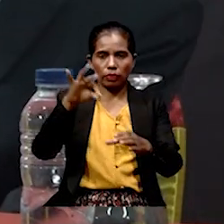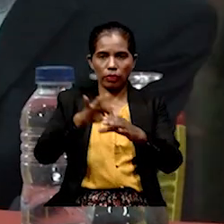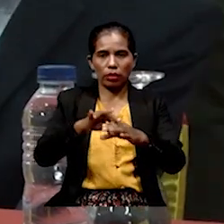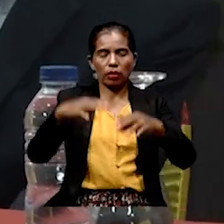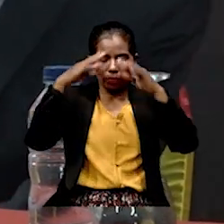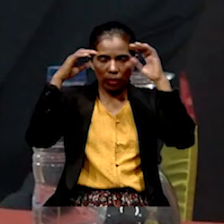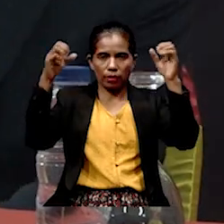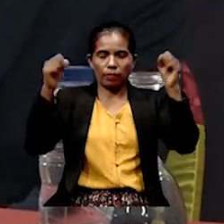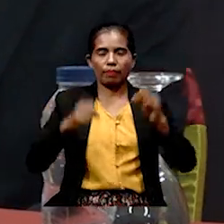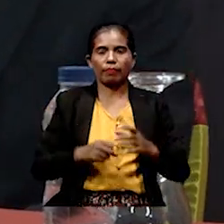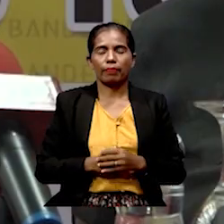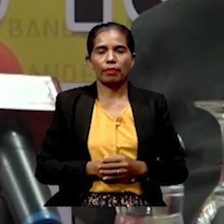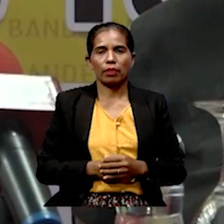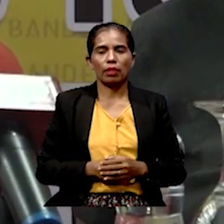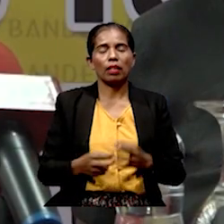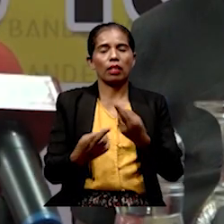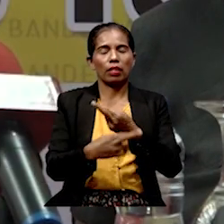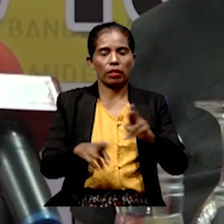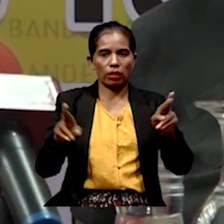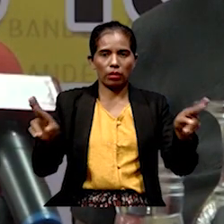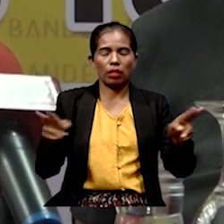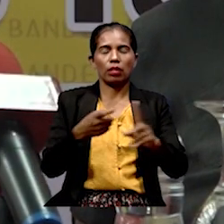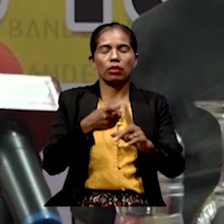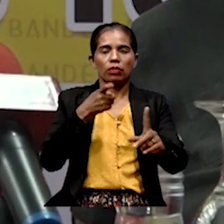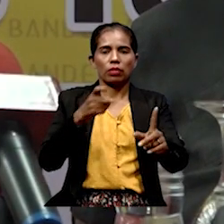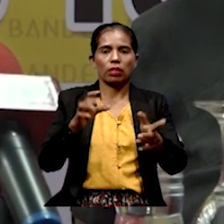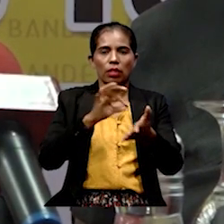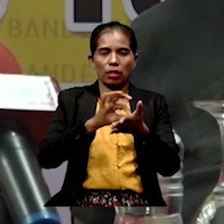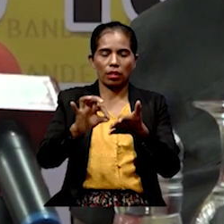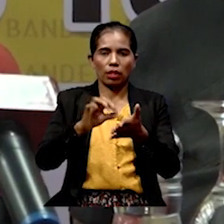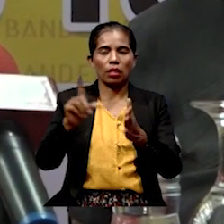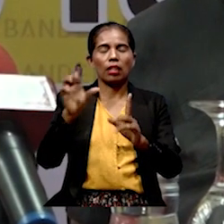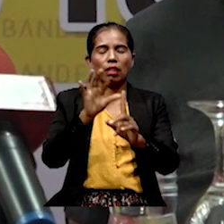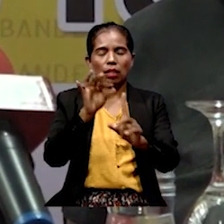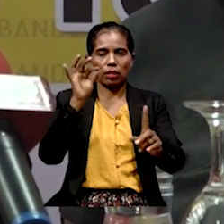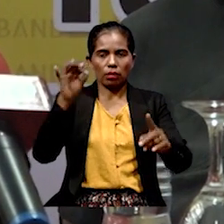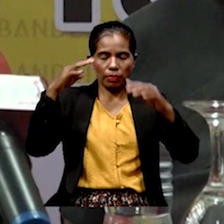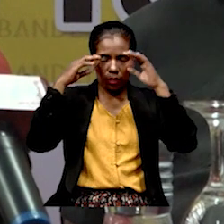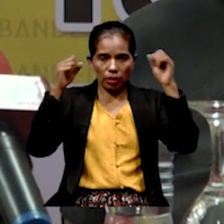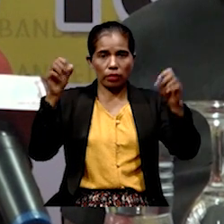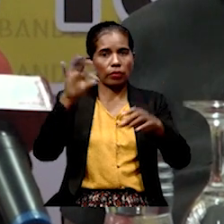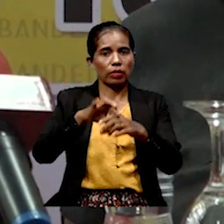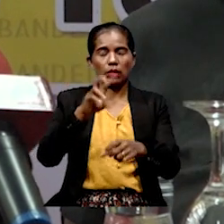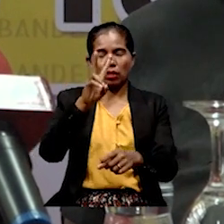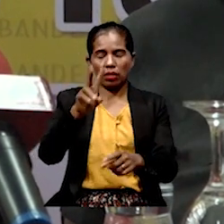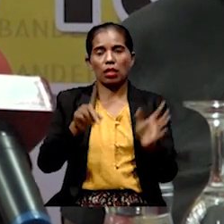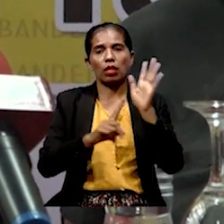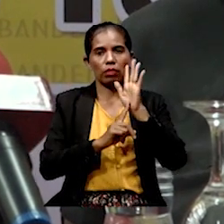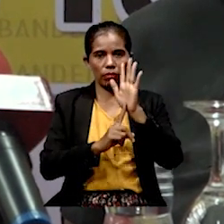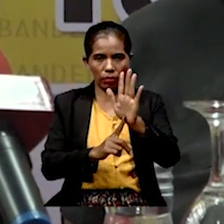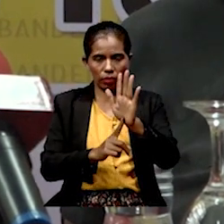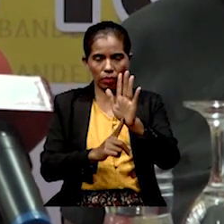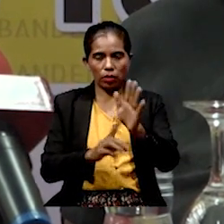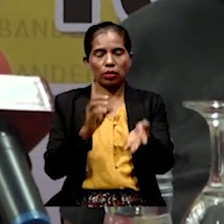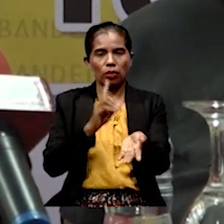presidencial. Resultado provisório da eleição presidencial segunda ronda, Ratudo Anacatac,